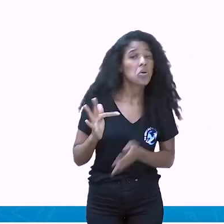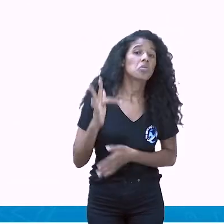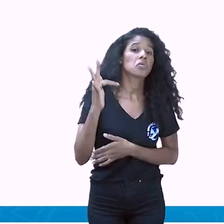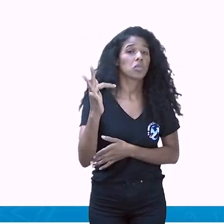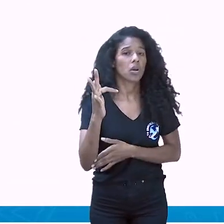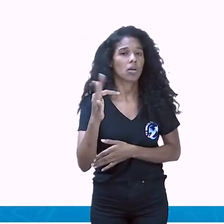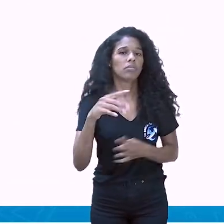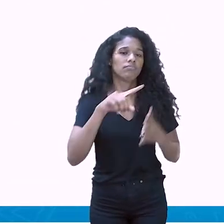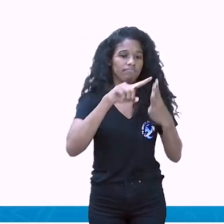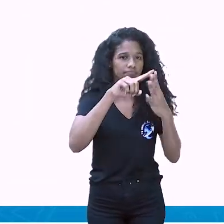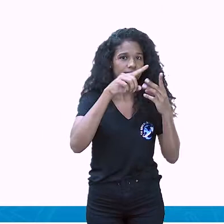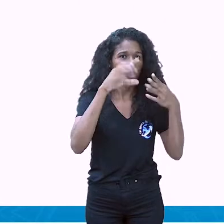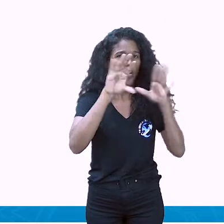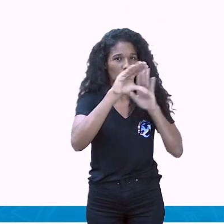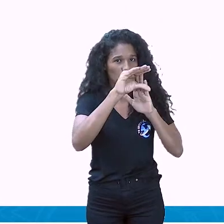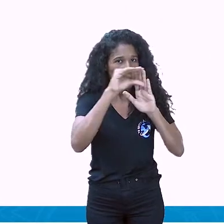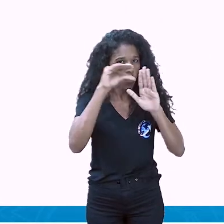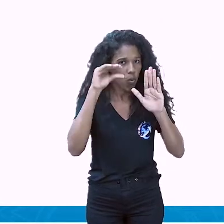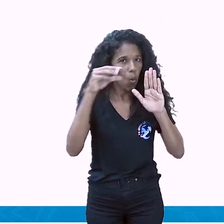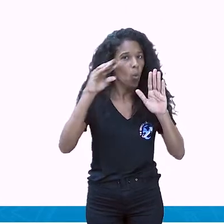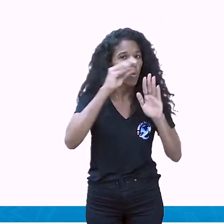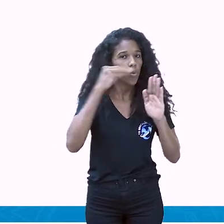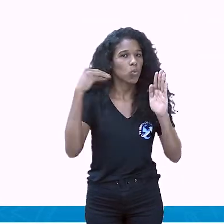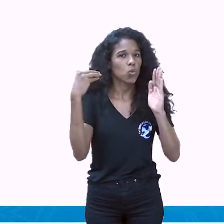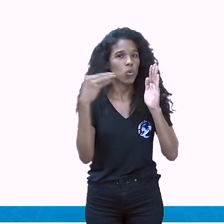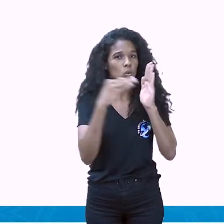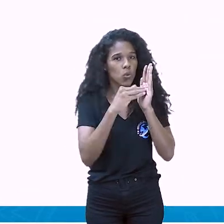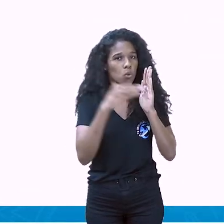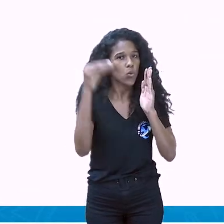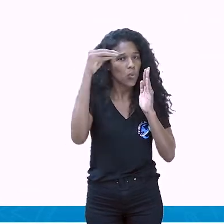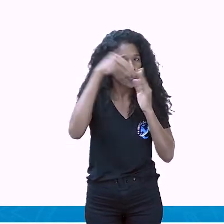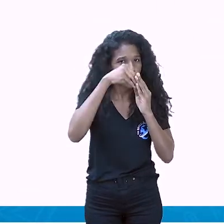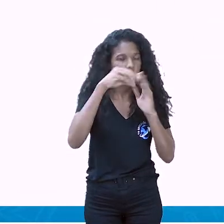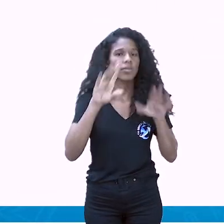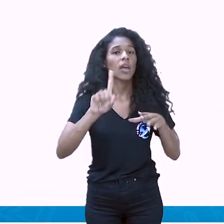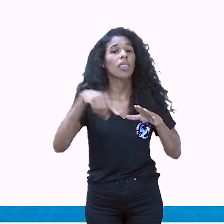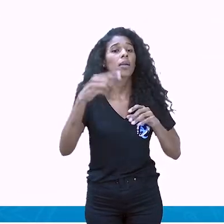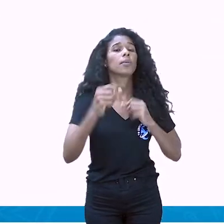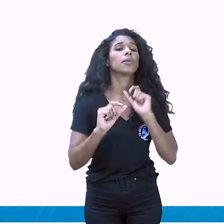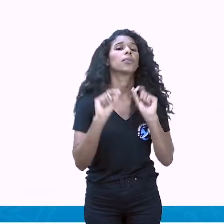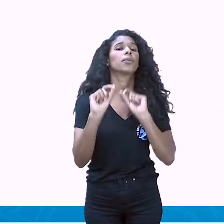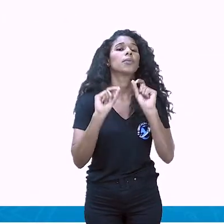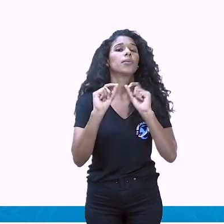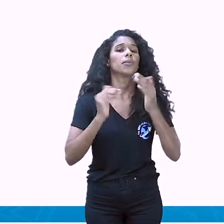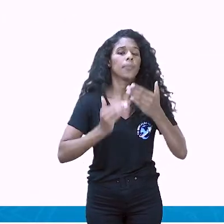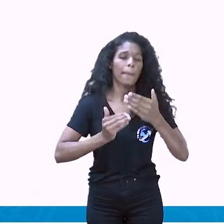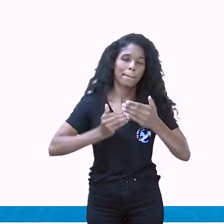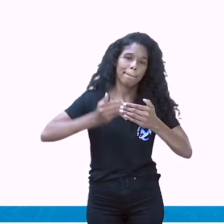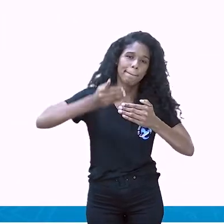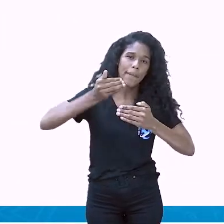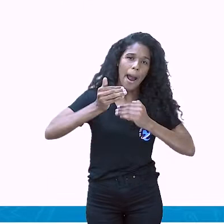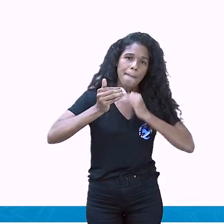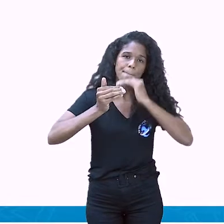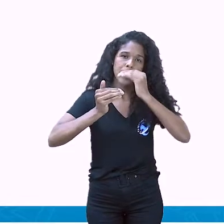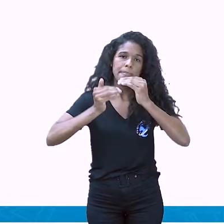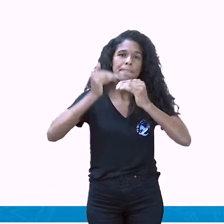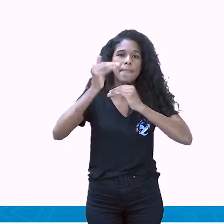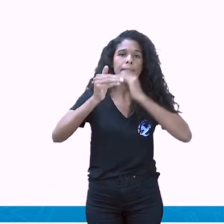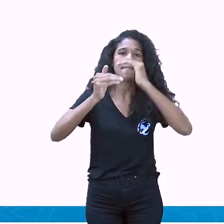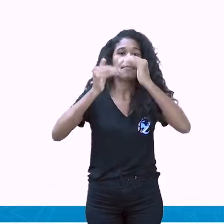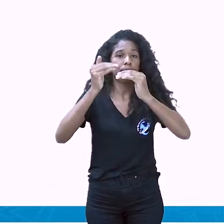nessa introdução. Aí depois nós vamos para onde? O desenvolvimento, isso mesmo. É onde surge o quê?